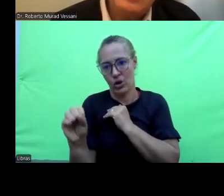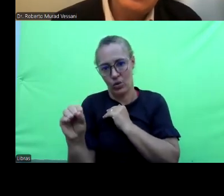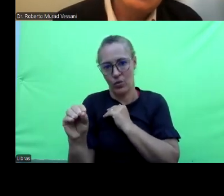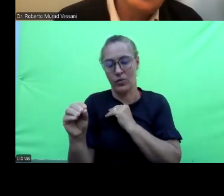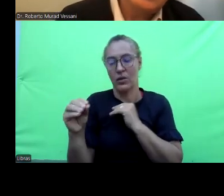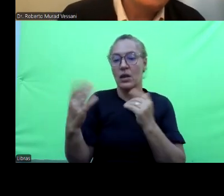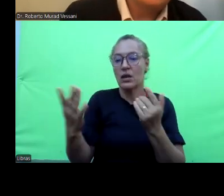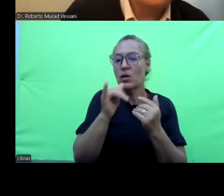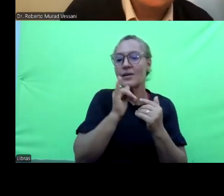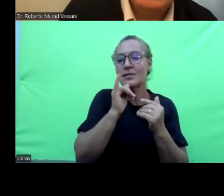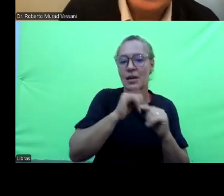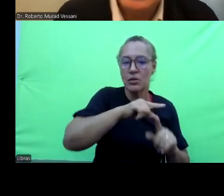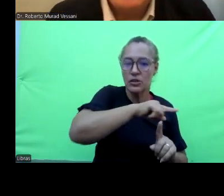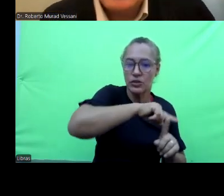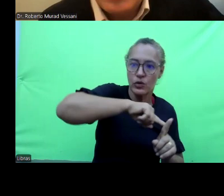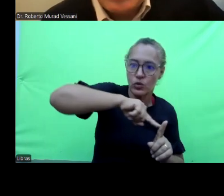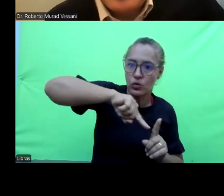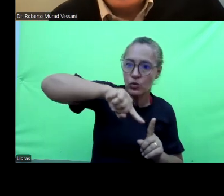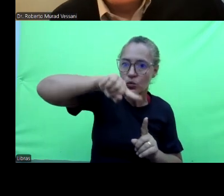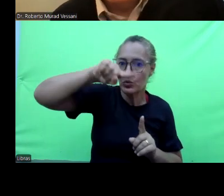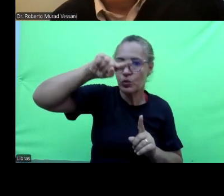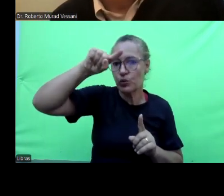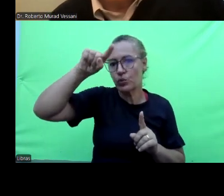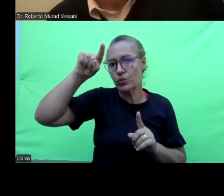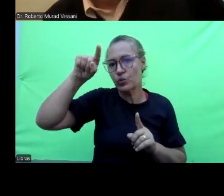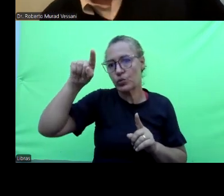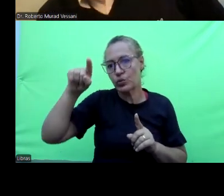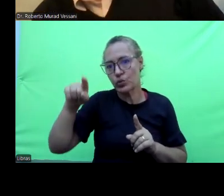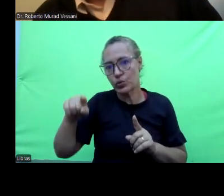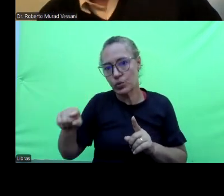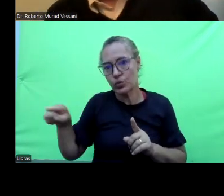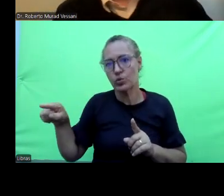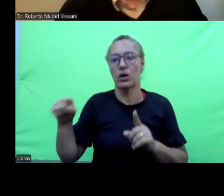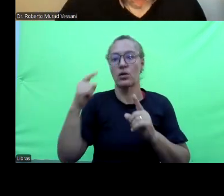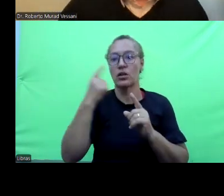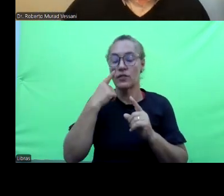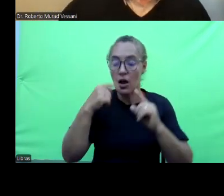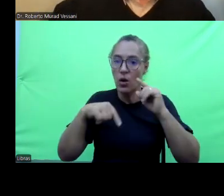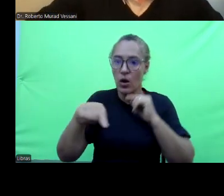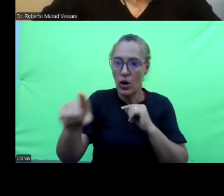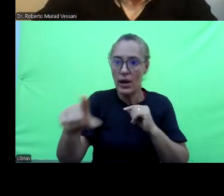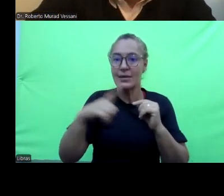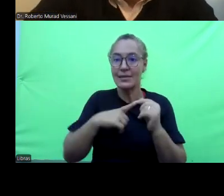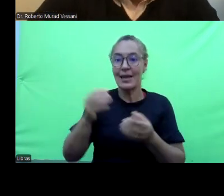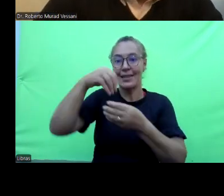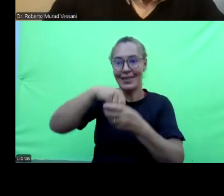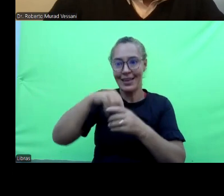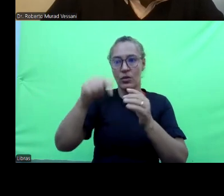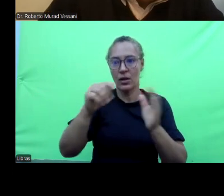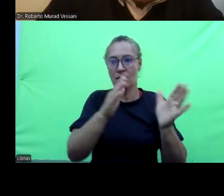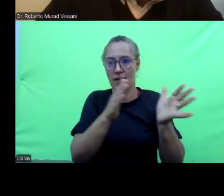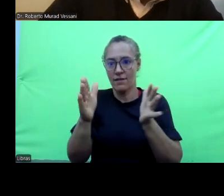Então, quando nós avaliamos a medida da pressão de uma pessoa no consultório, se ela está dentro dessa faixa,